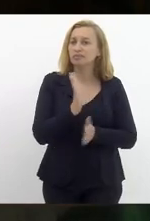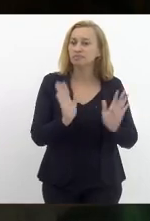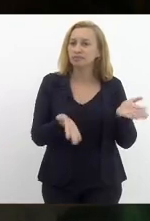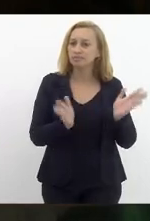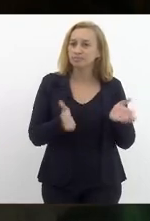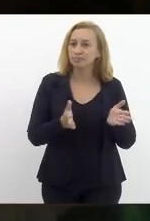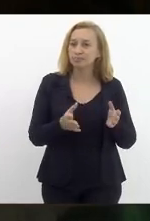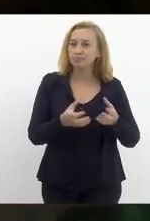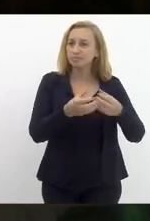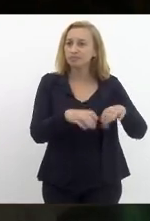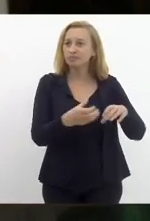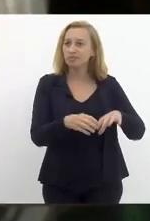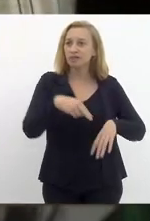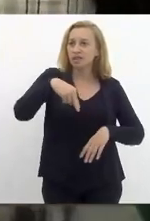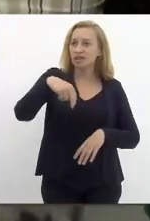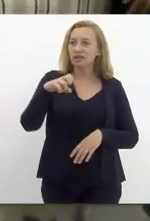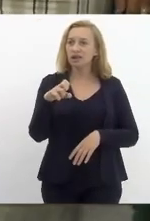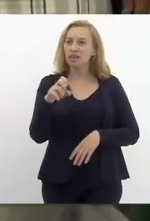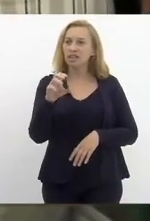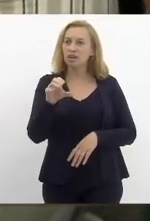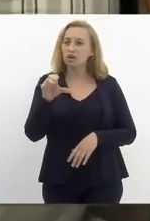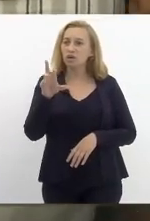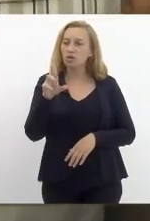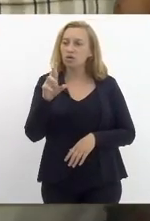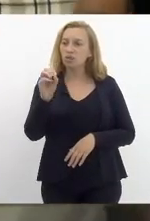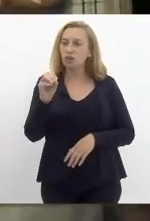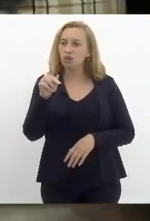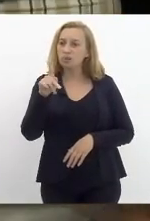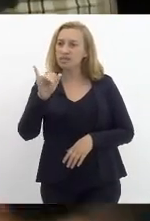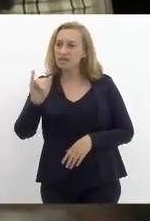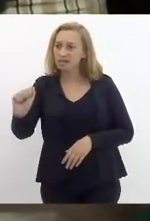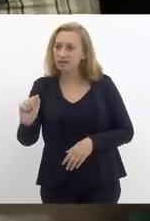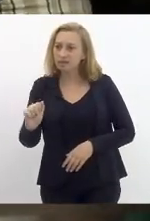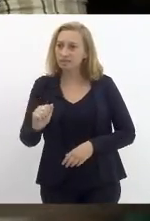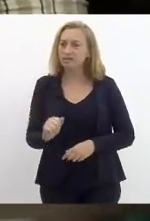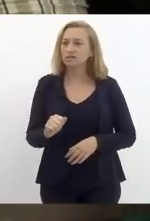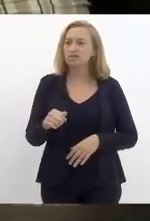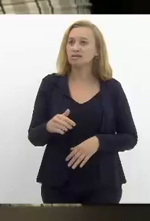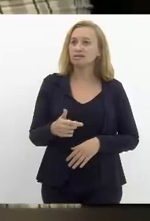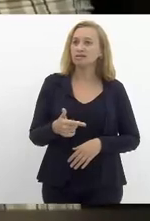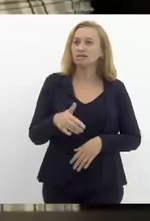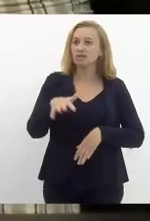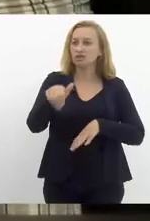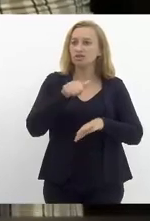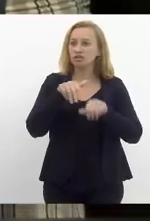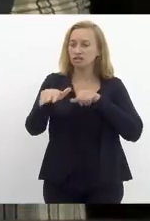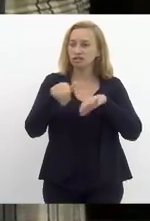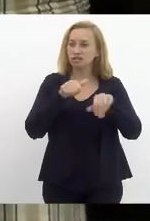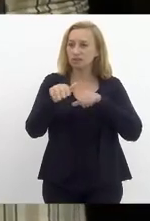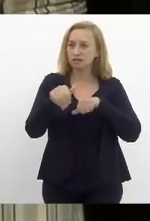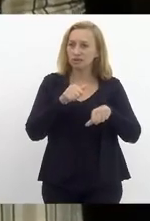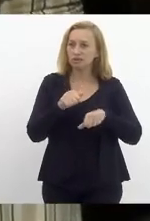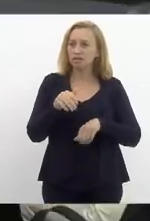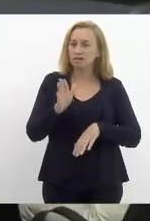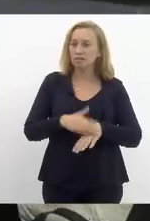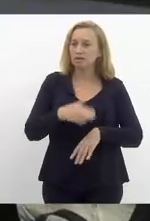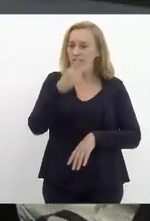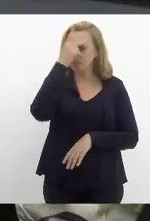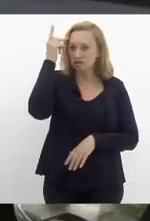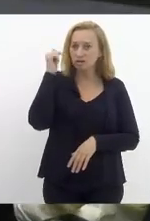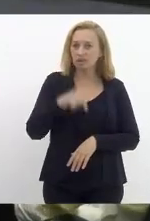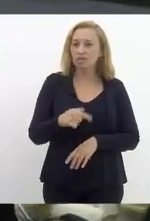ambos os concursos de necrópsia. Fiz questão de chamar mais pessoas aqui,